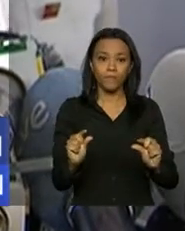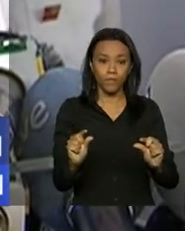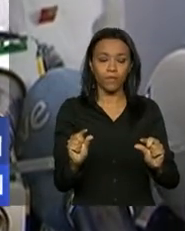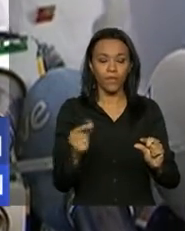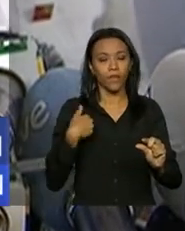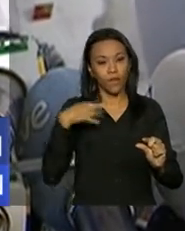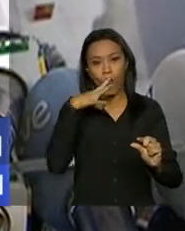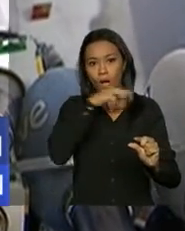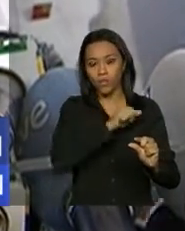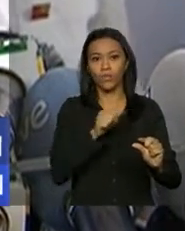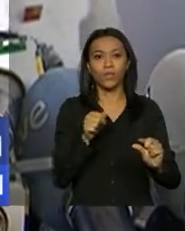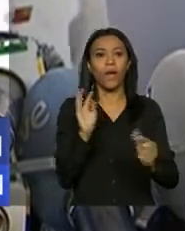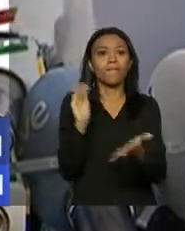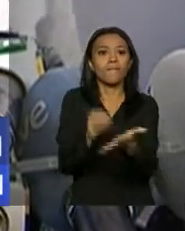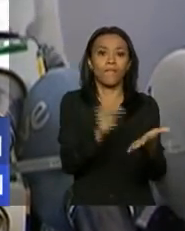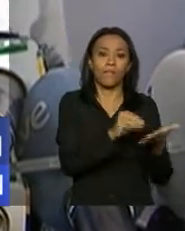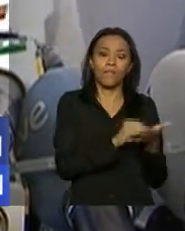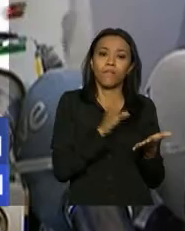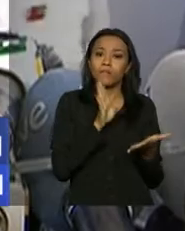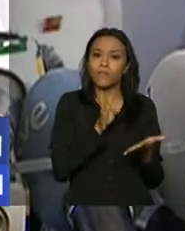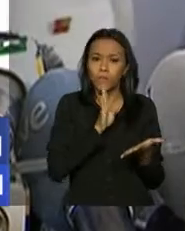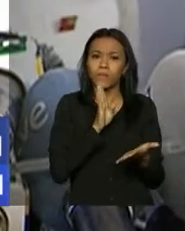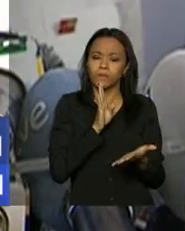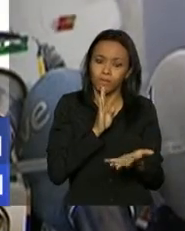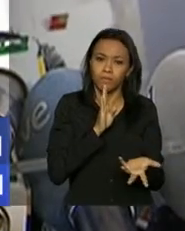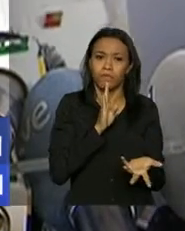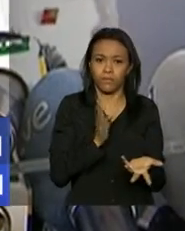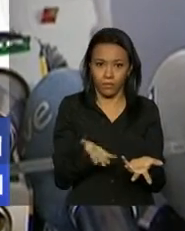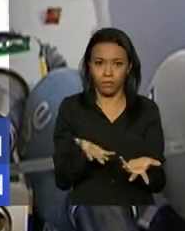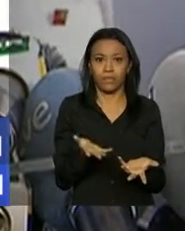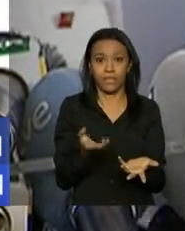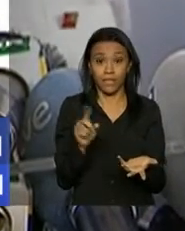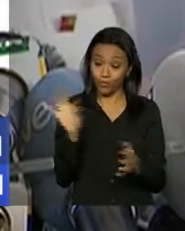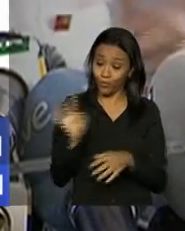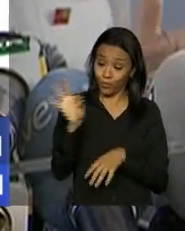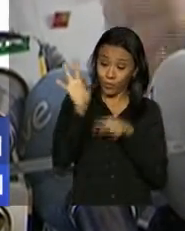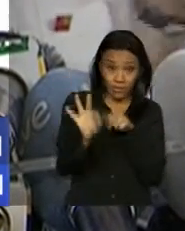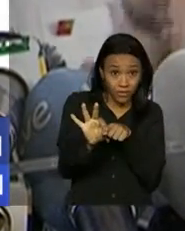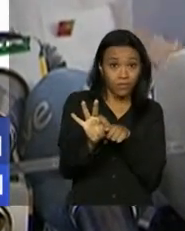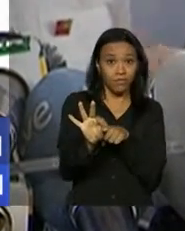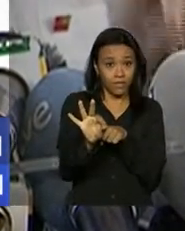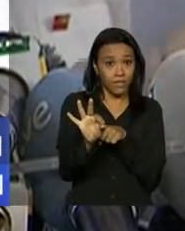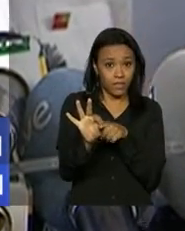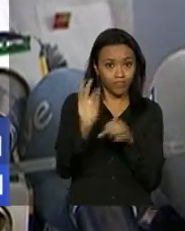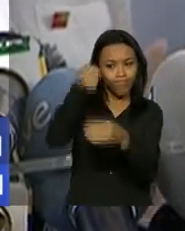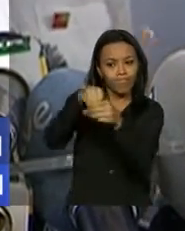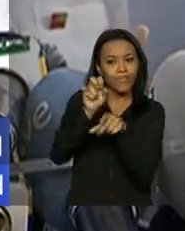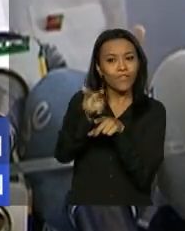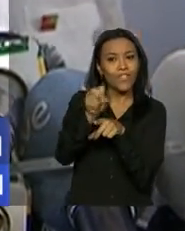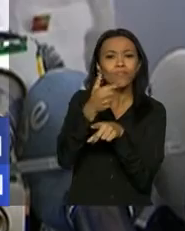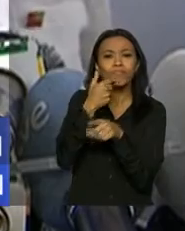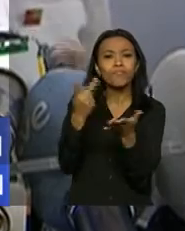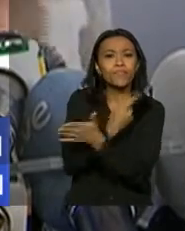eu acho, o desconhecimento sobre este, que é um mosquito que transmite o vírus, que é recente